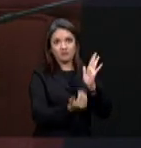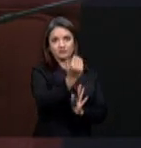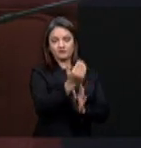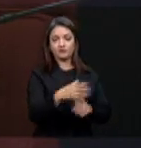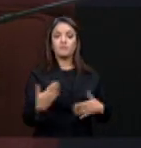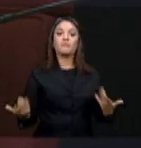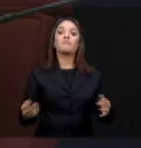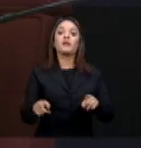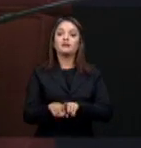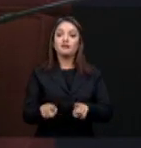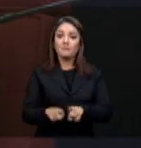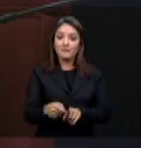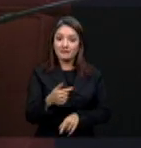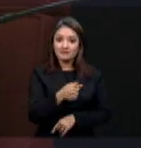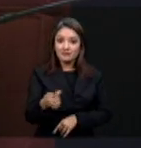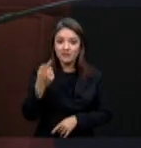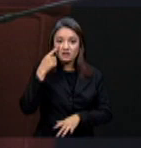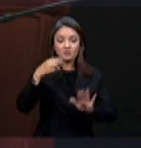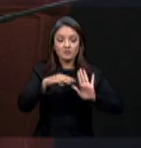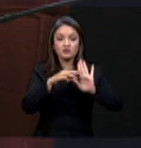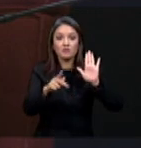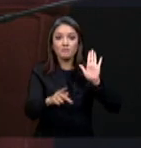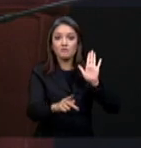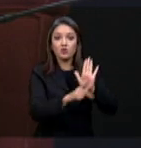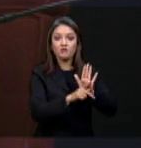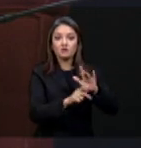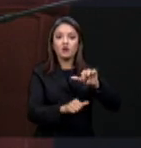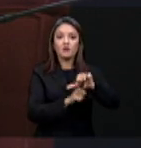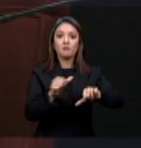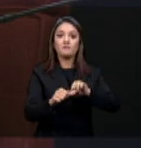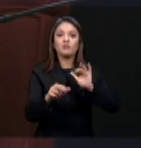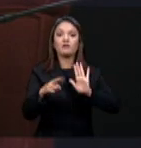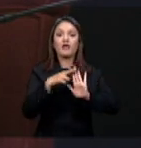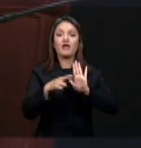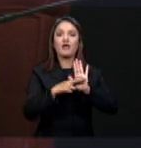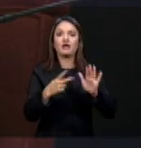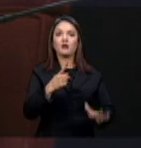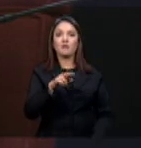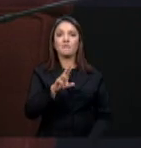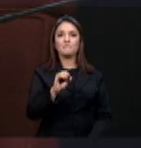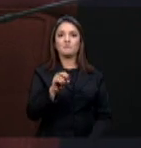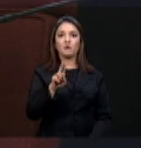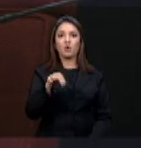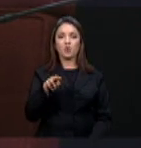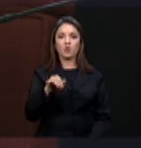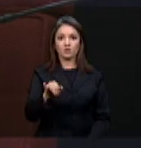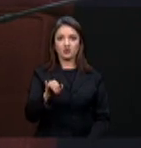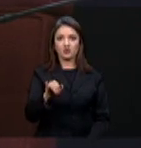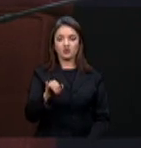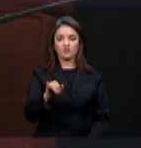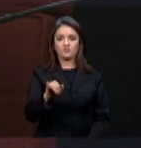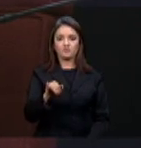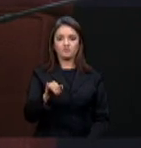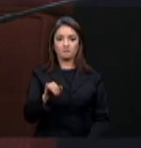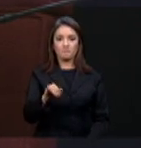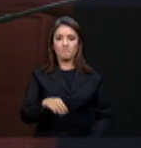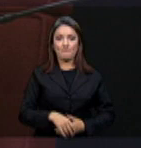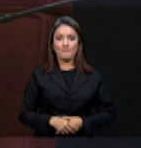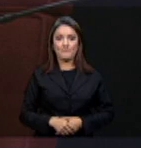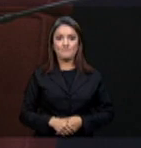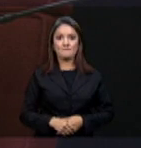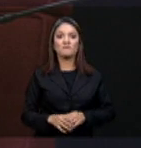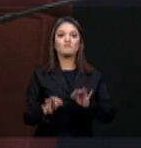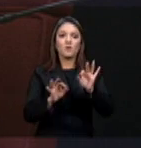nós viu uma edição de uma Medida Provisória que altera regras do pro une que é o programa que